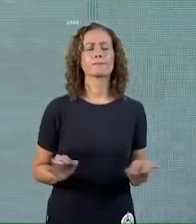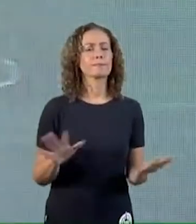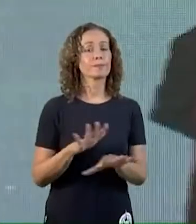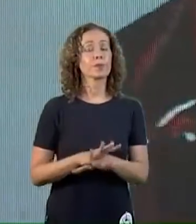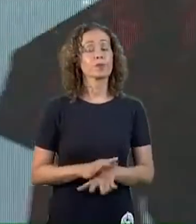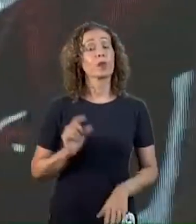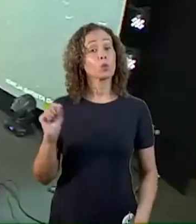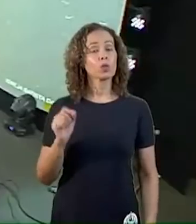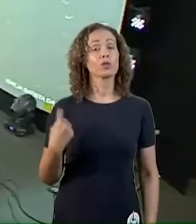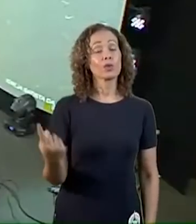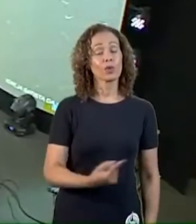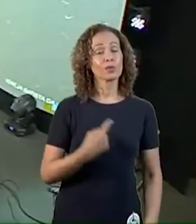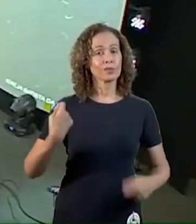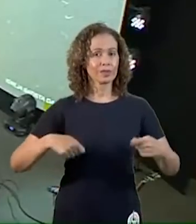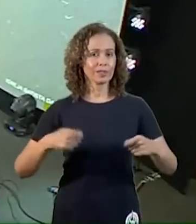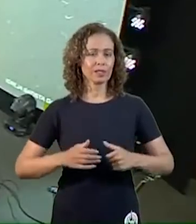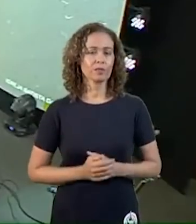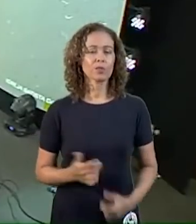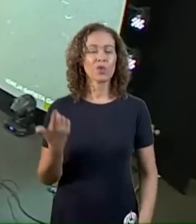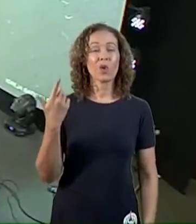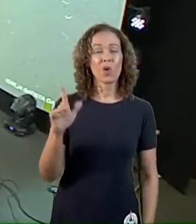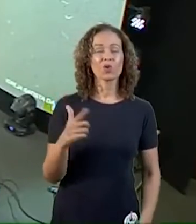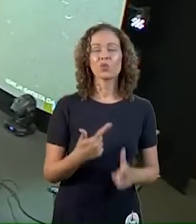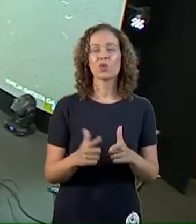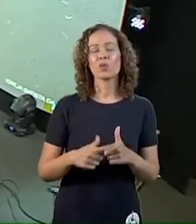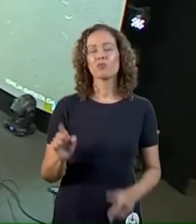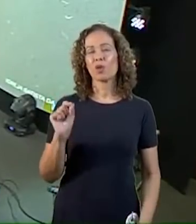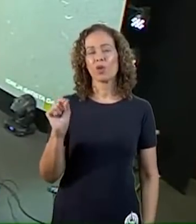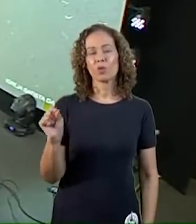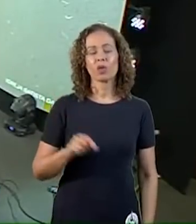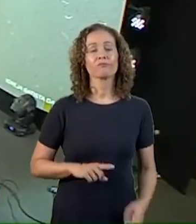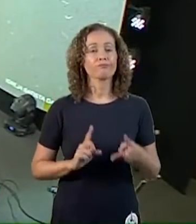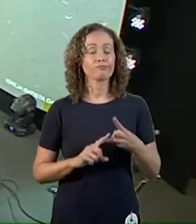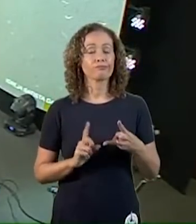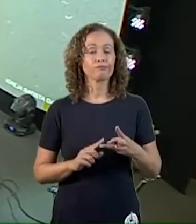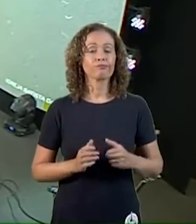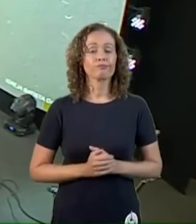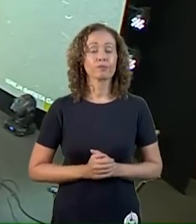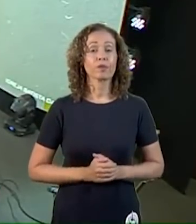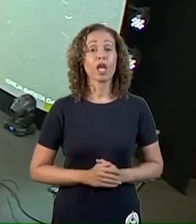nós precisamos. Outro sintoma dessa doença terrível. Cobranças absurdas de Jesus.